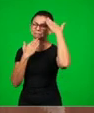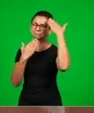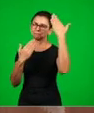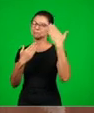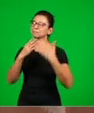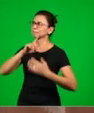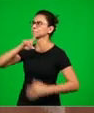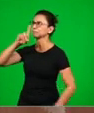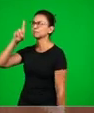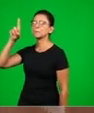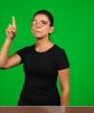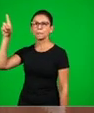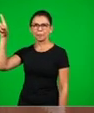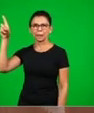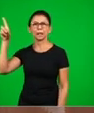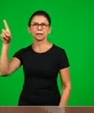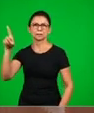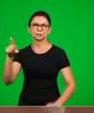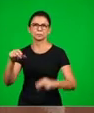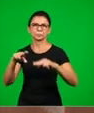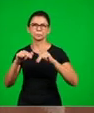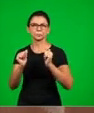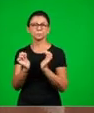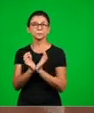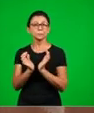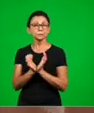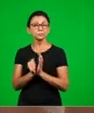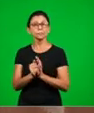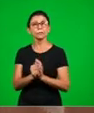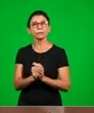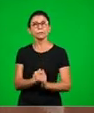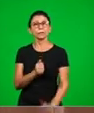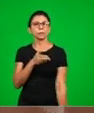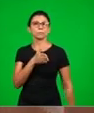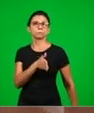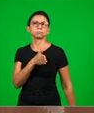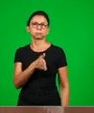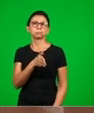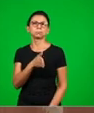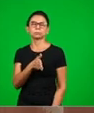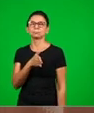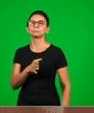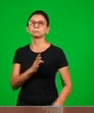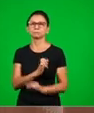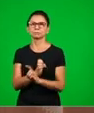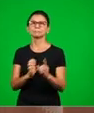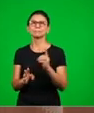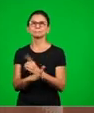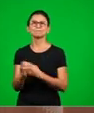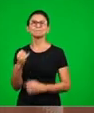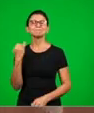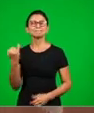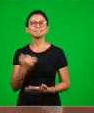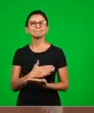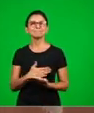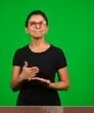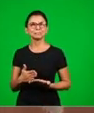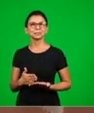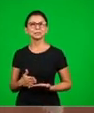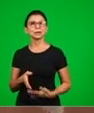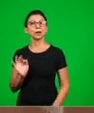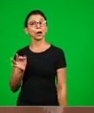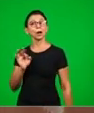Deus, esse grupo, e a frequência também na Escola Bíblica Dominical. Já começou certo,